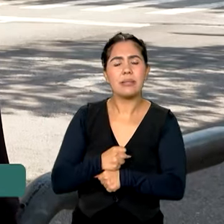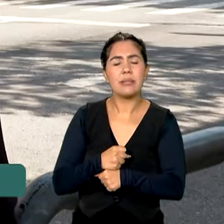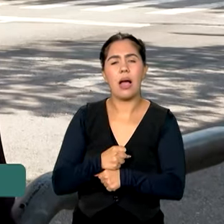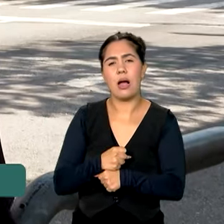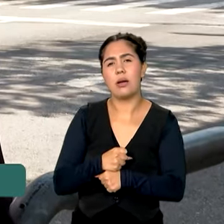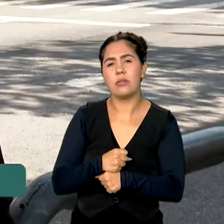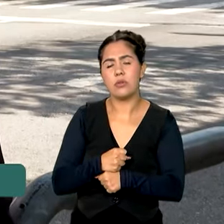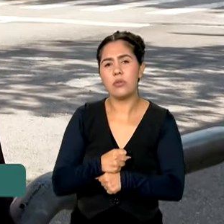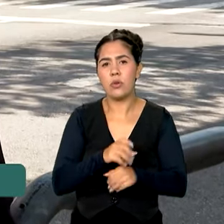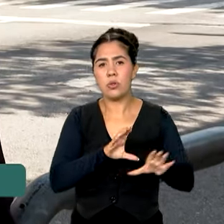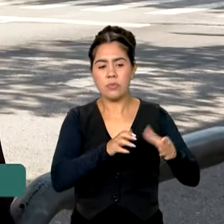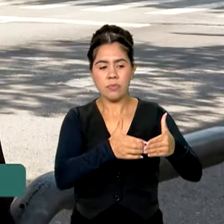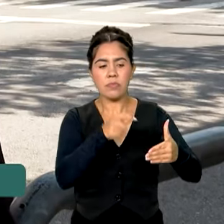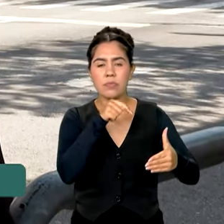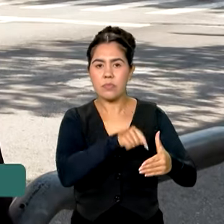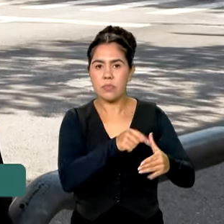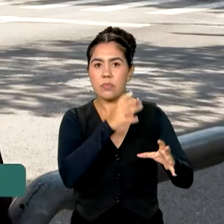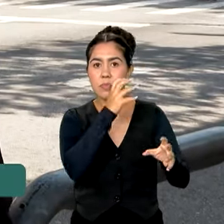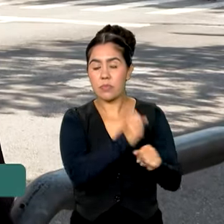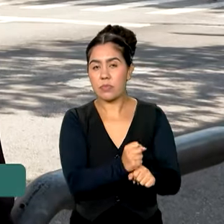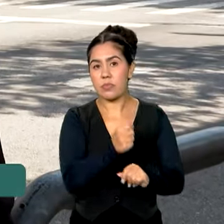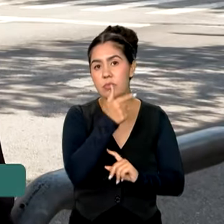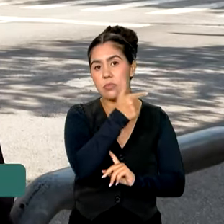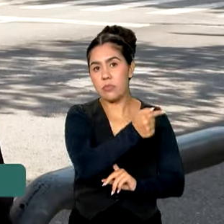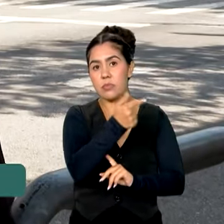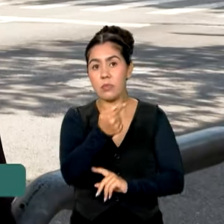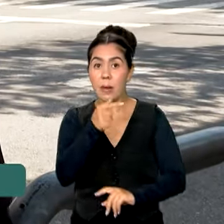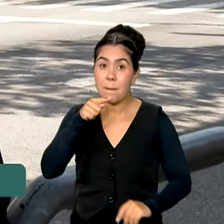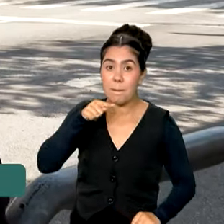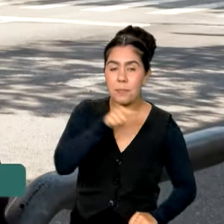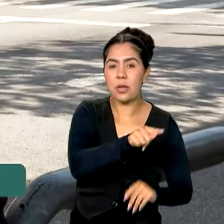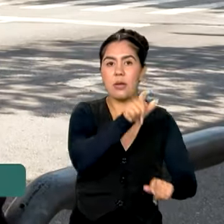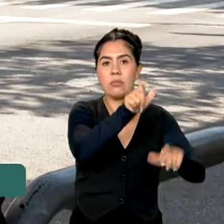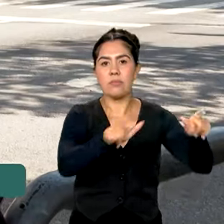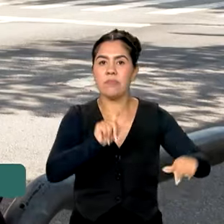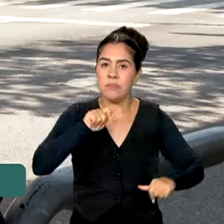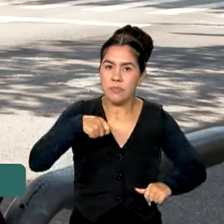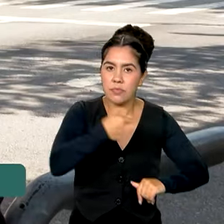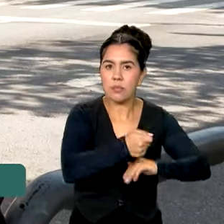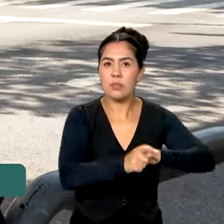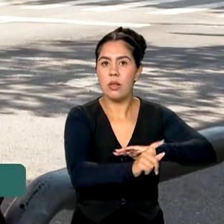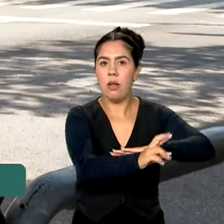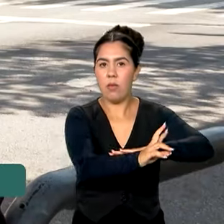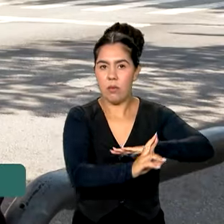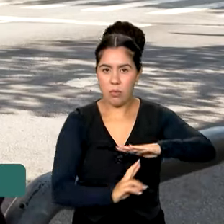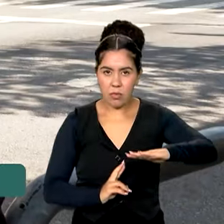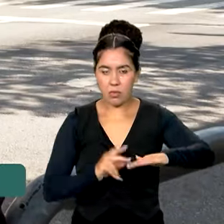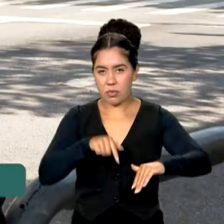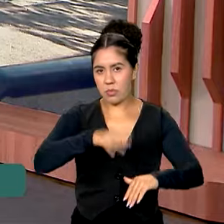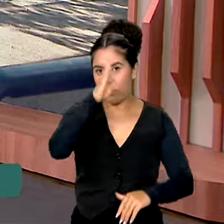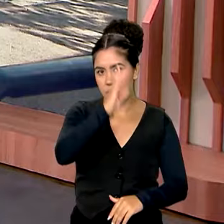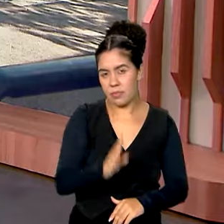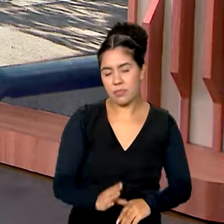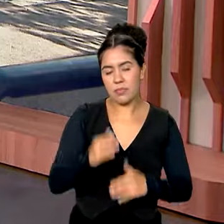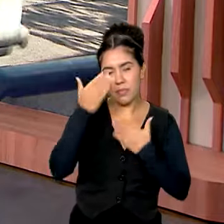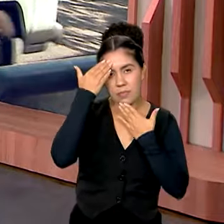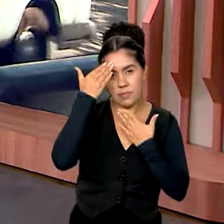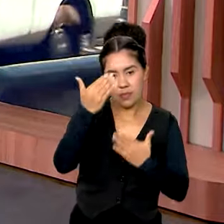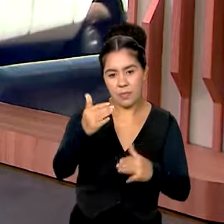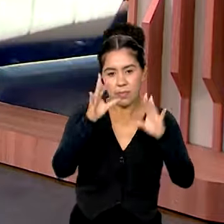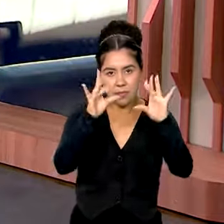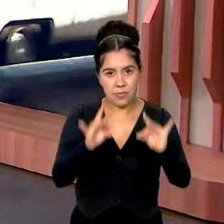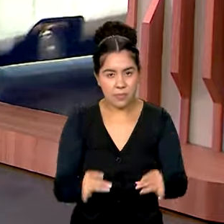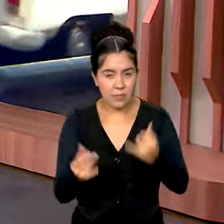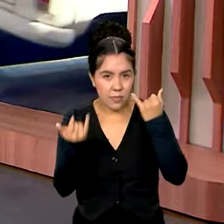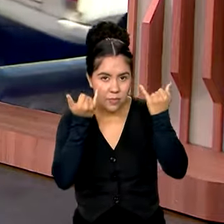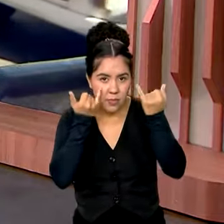comitê reconheceu 77 mil pessoas como refugiadas no país. Vanessa. Ok, Dimas, obrigada